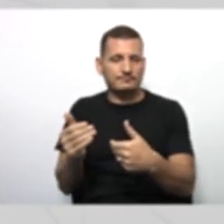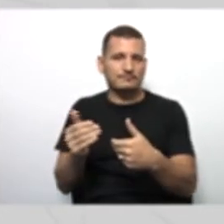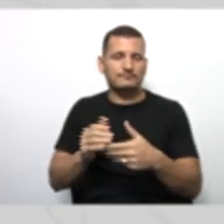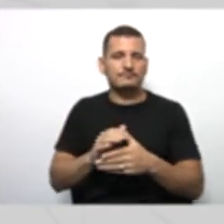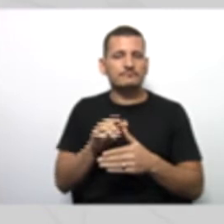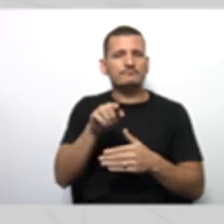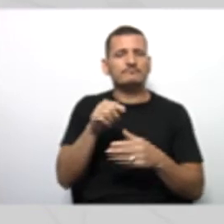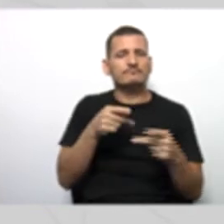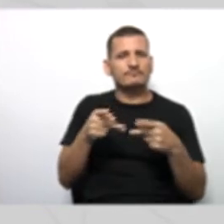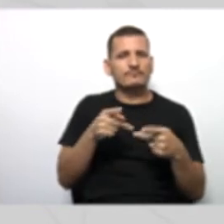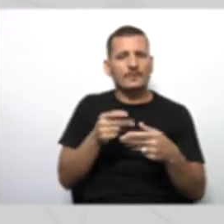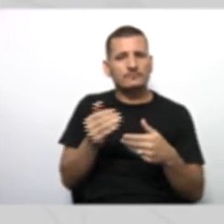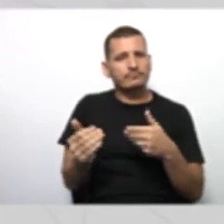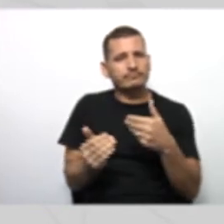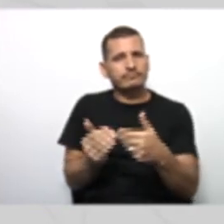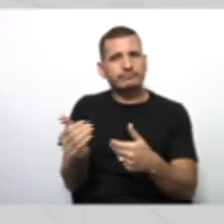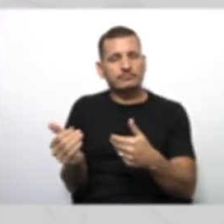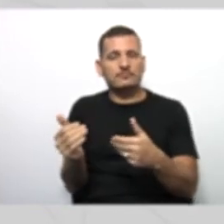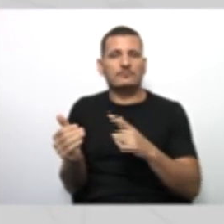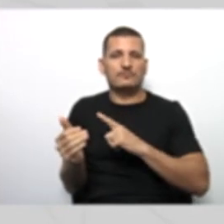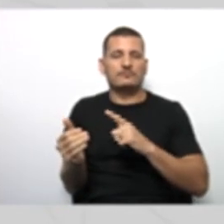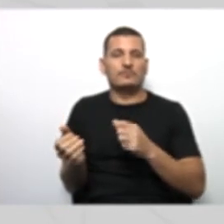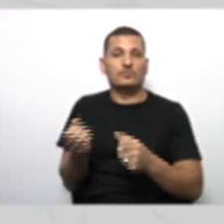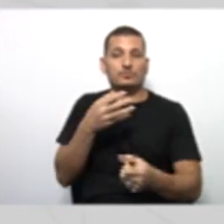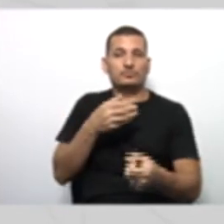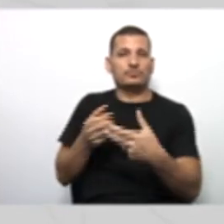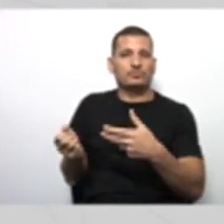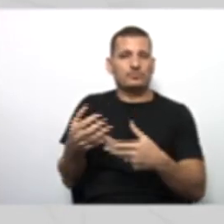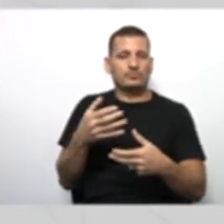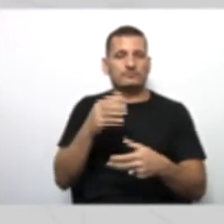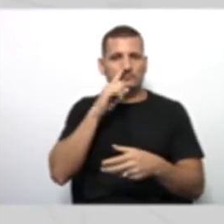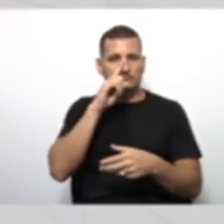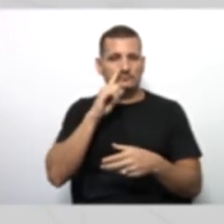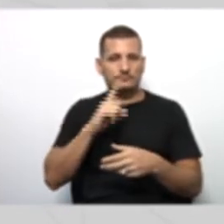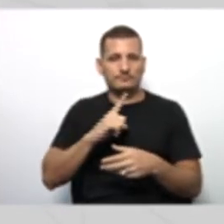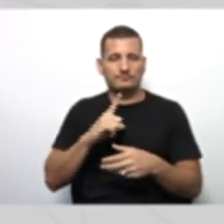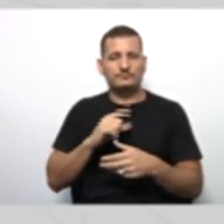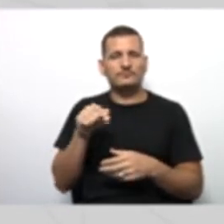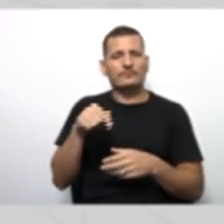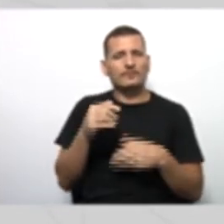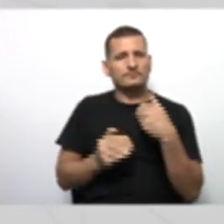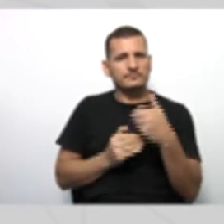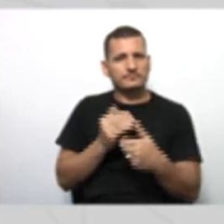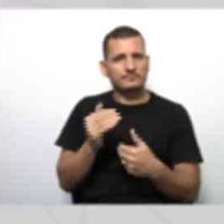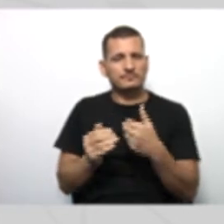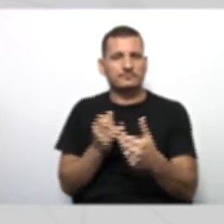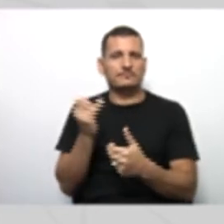Olha só, determina os riscos que podem afetar o projeto e